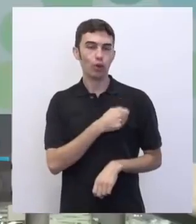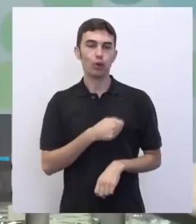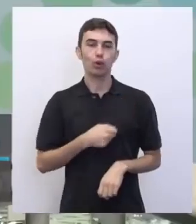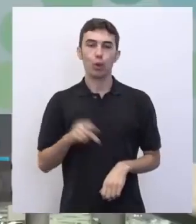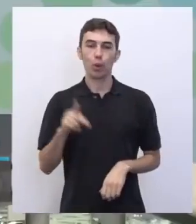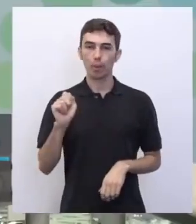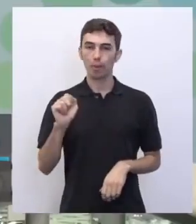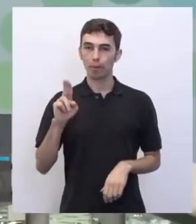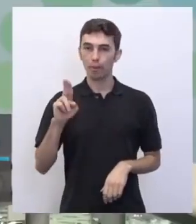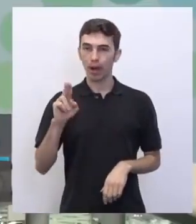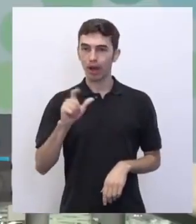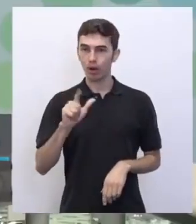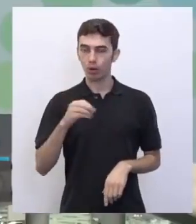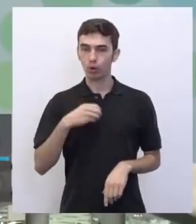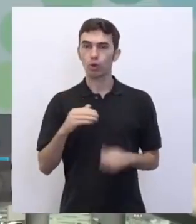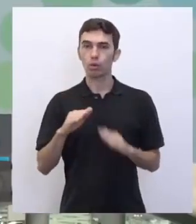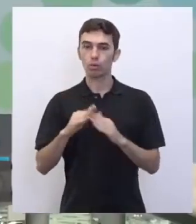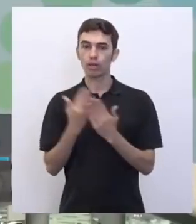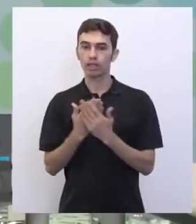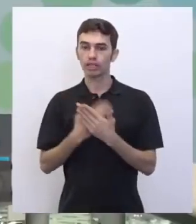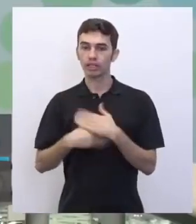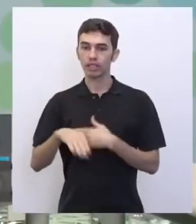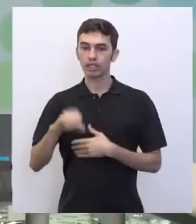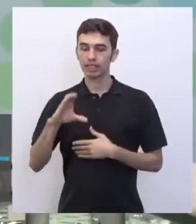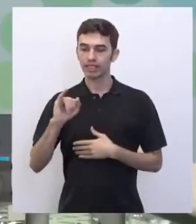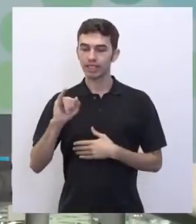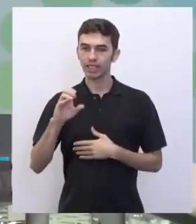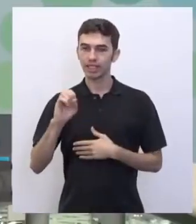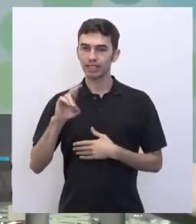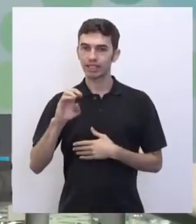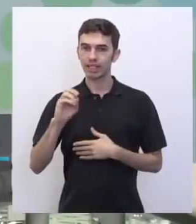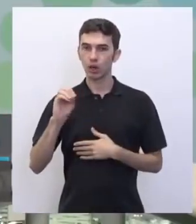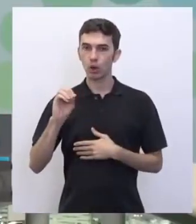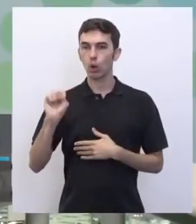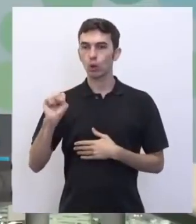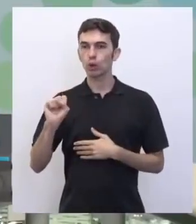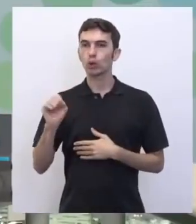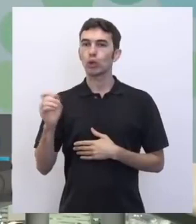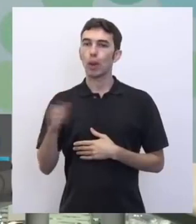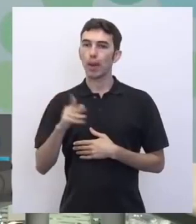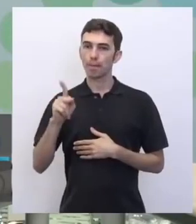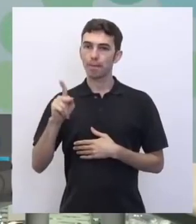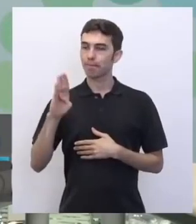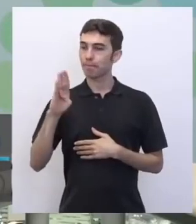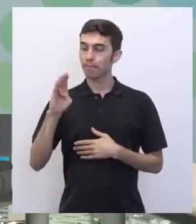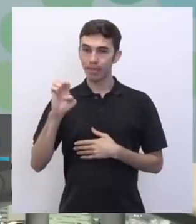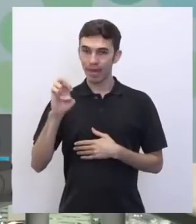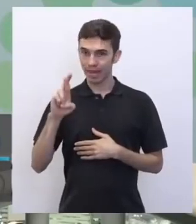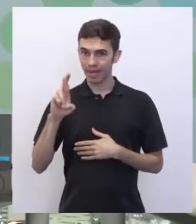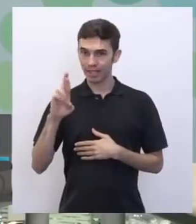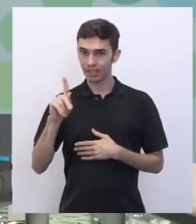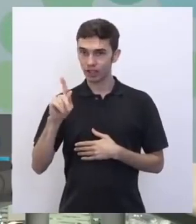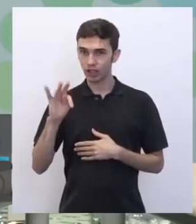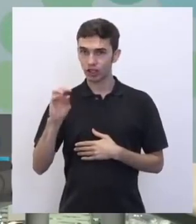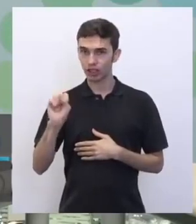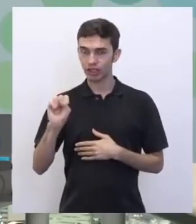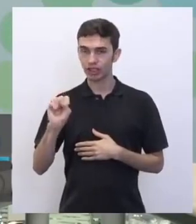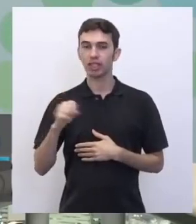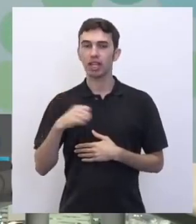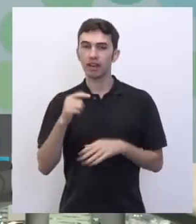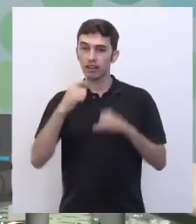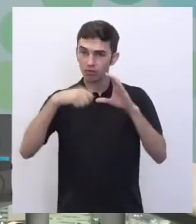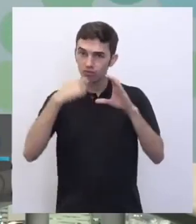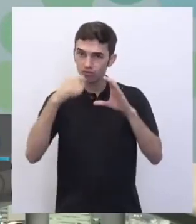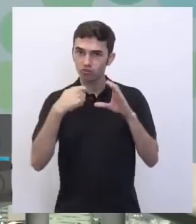Paulo Guedes Baca, ele é da E, professor Cícero Sberti. Ele fez um vídeo super bacana, super legal, nós entramos